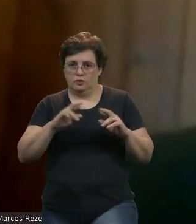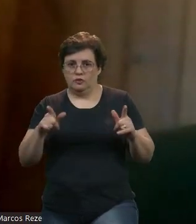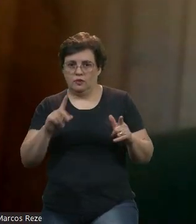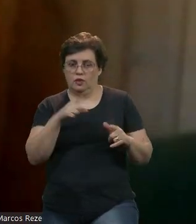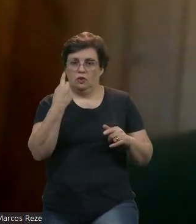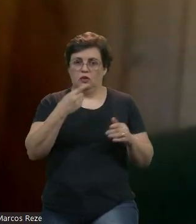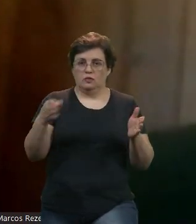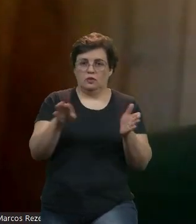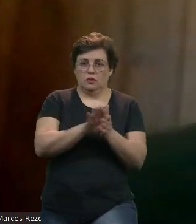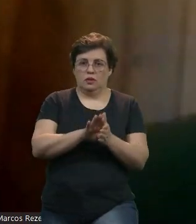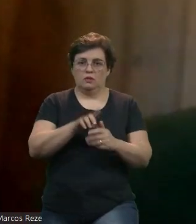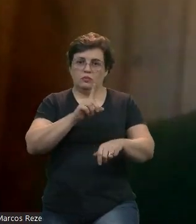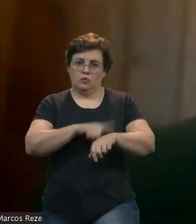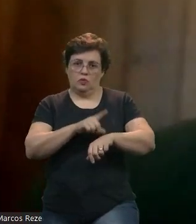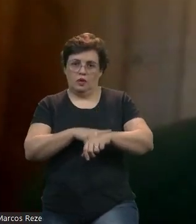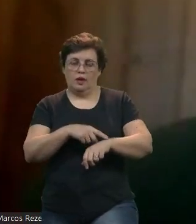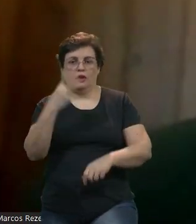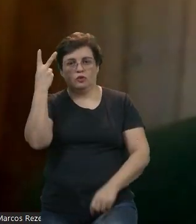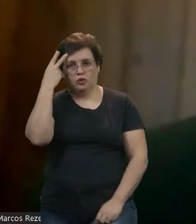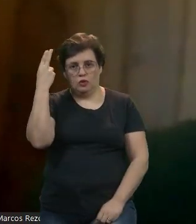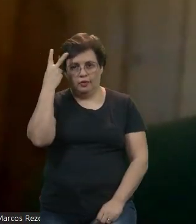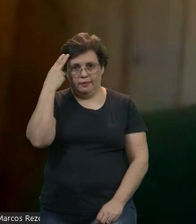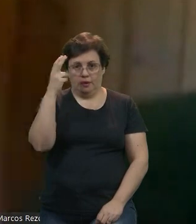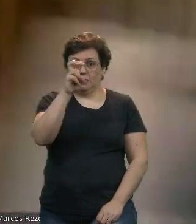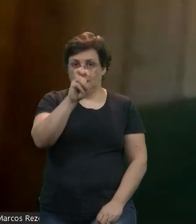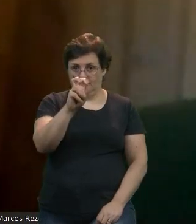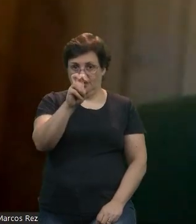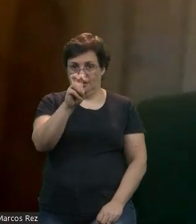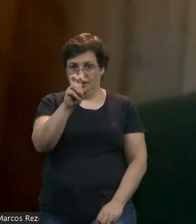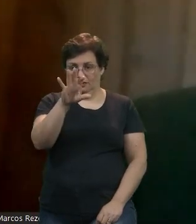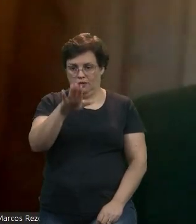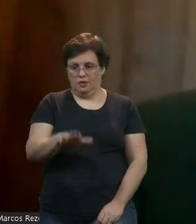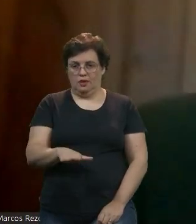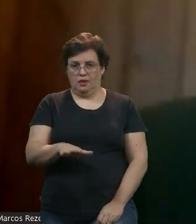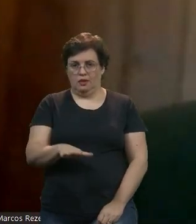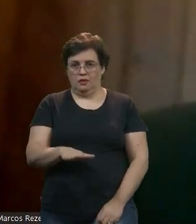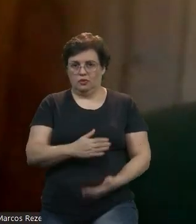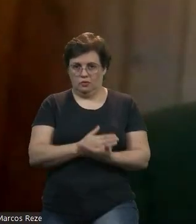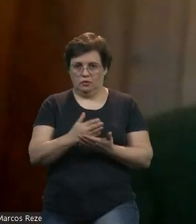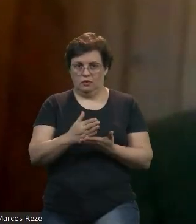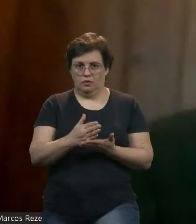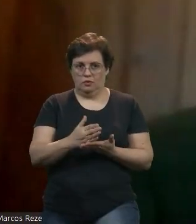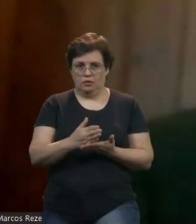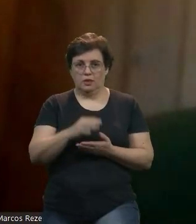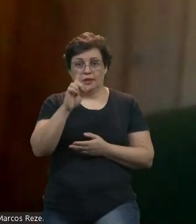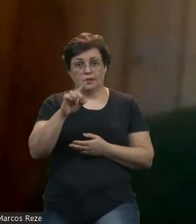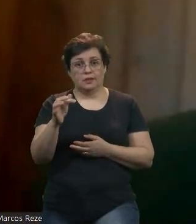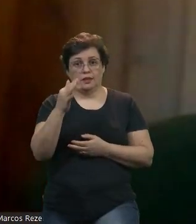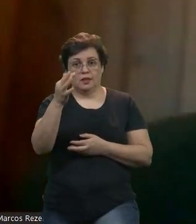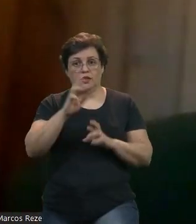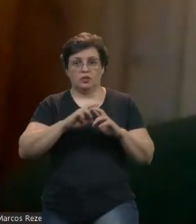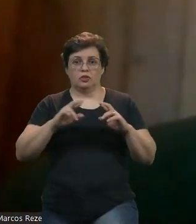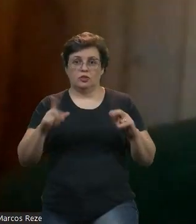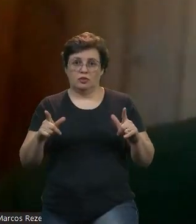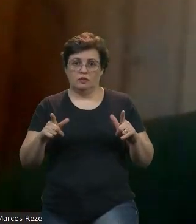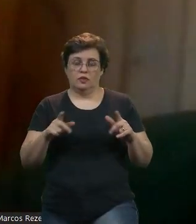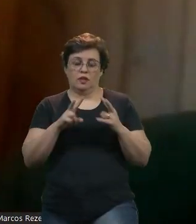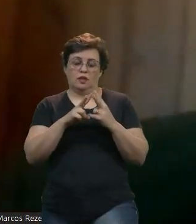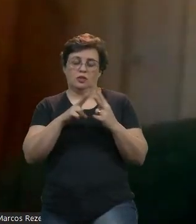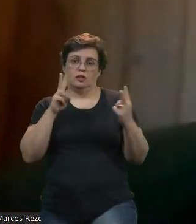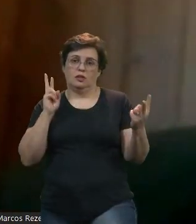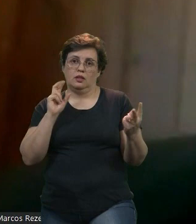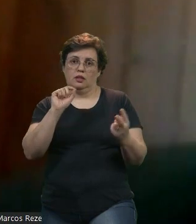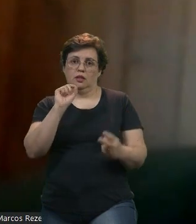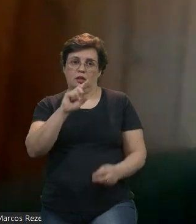das sessões ordinárias, ou seja, às 17 horas, o que seria diferente das sessões remotas,